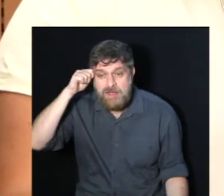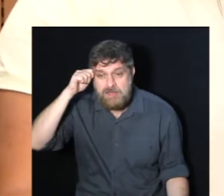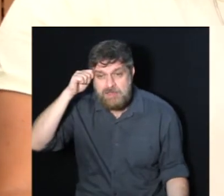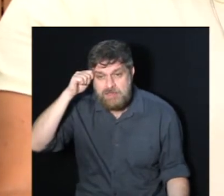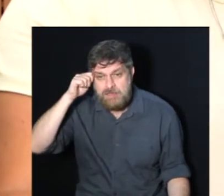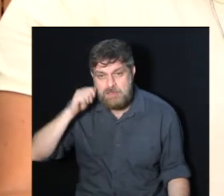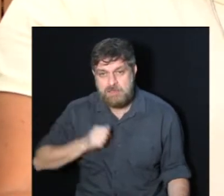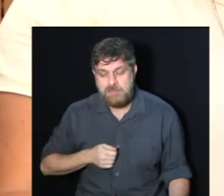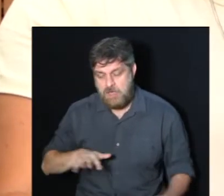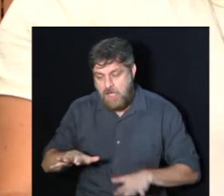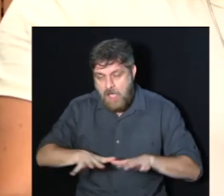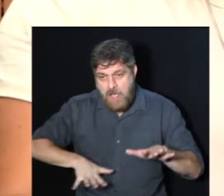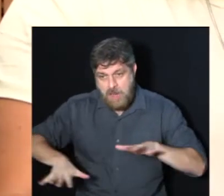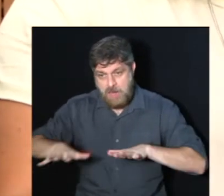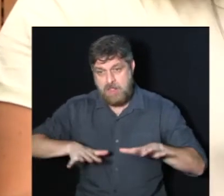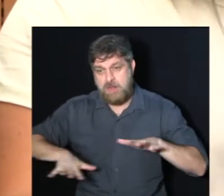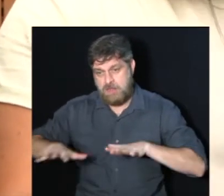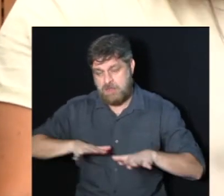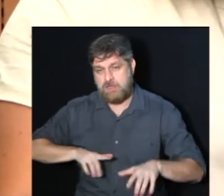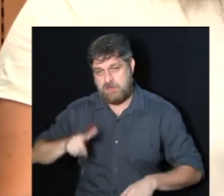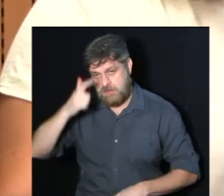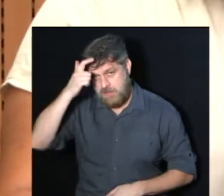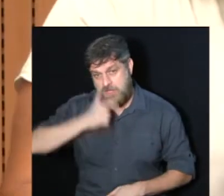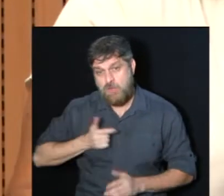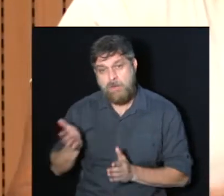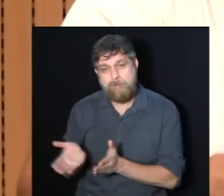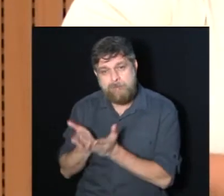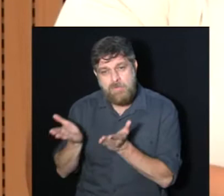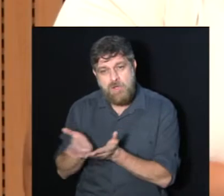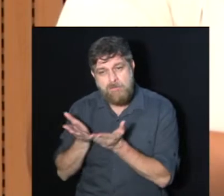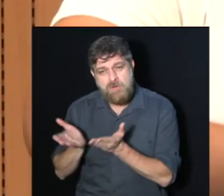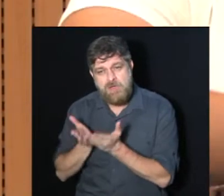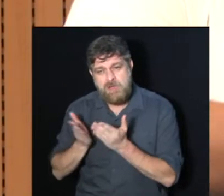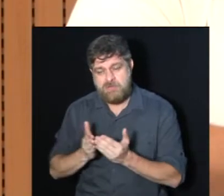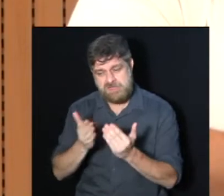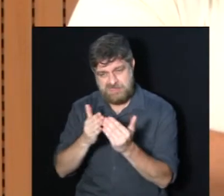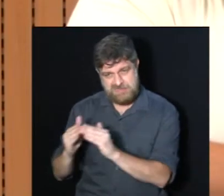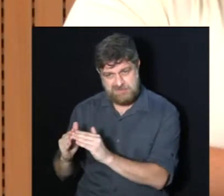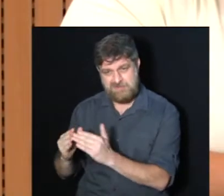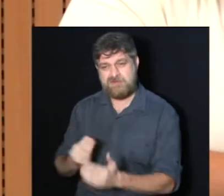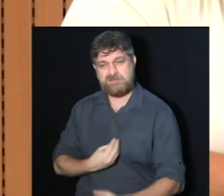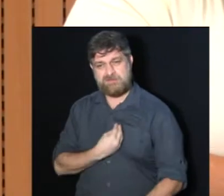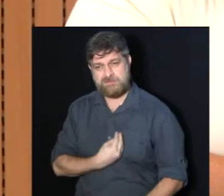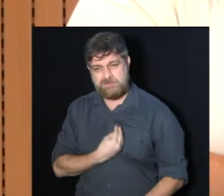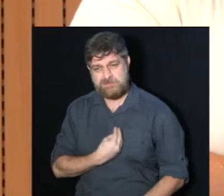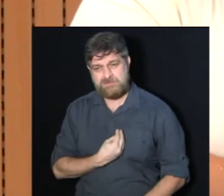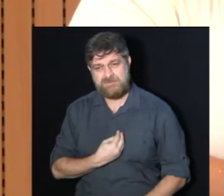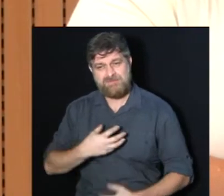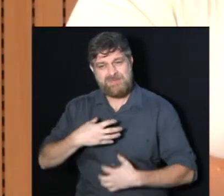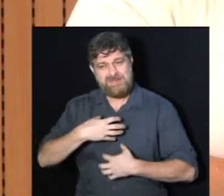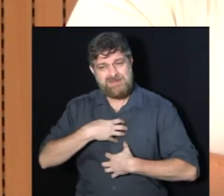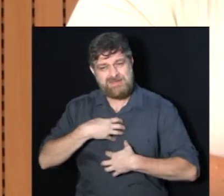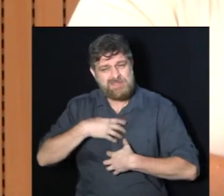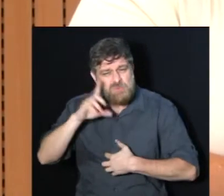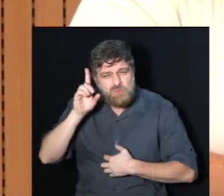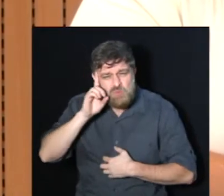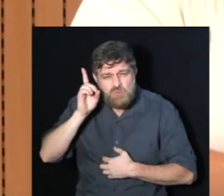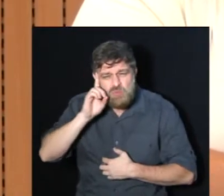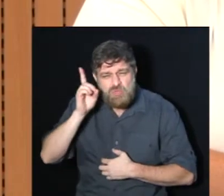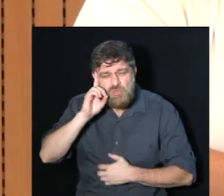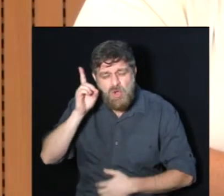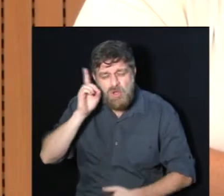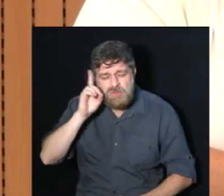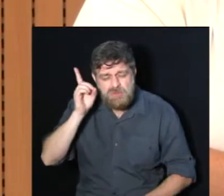trabalhadora doméstica, pobre, moradora da periferia, eu sinto